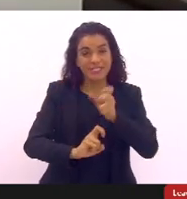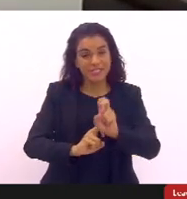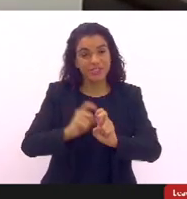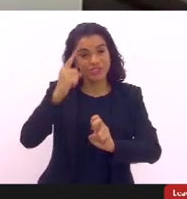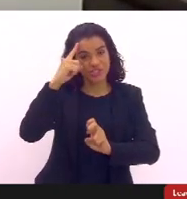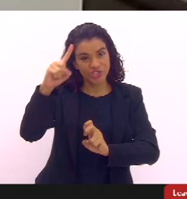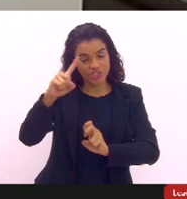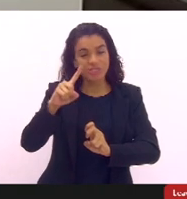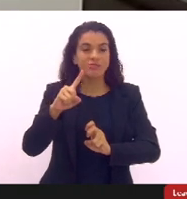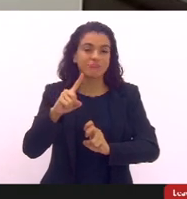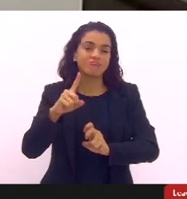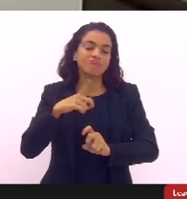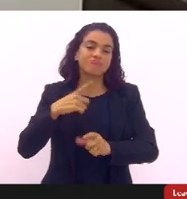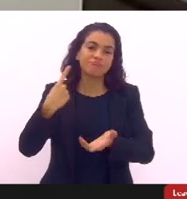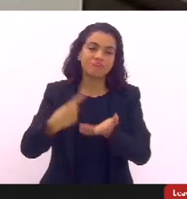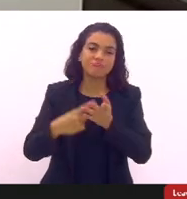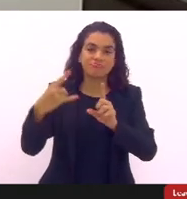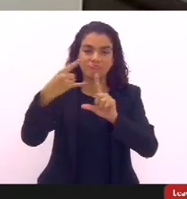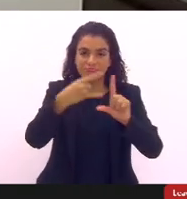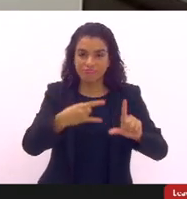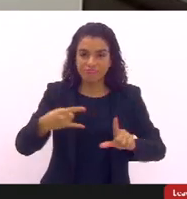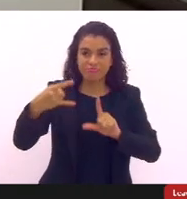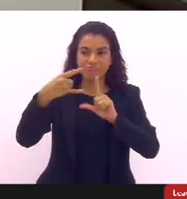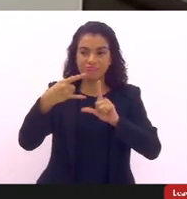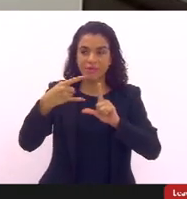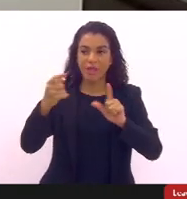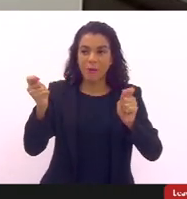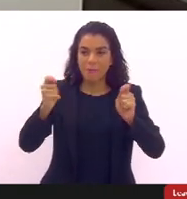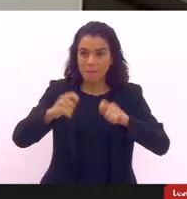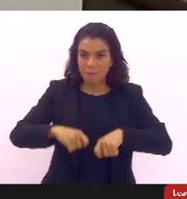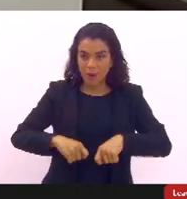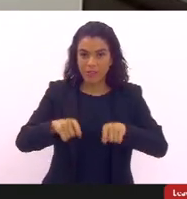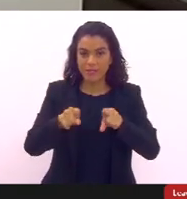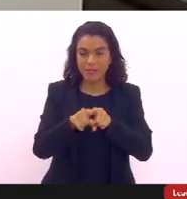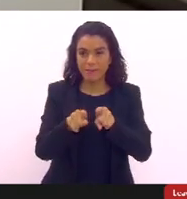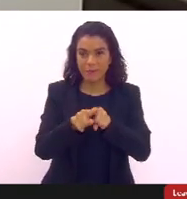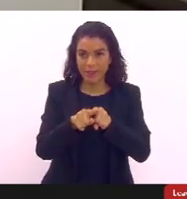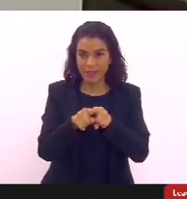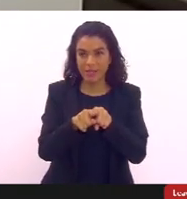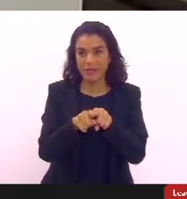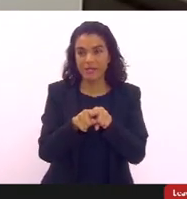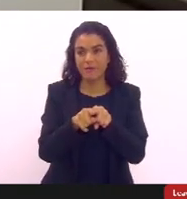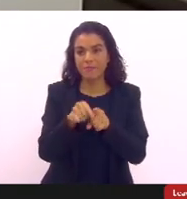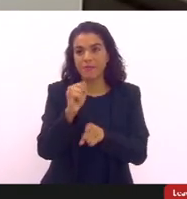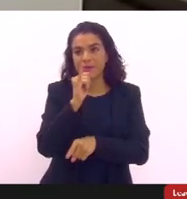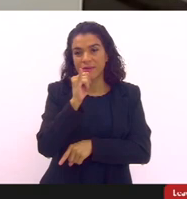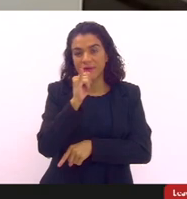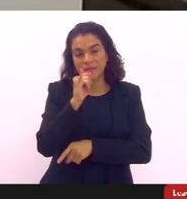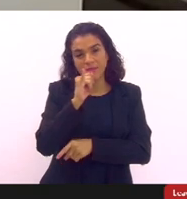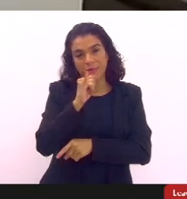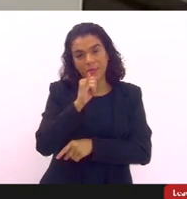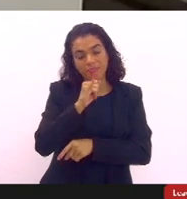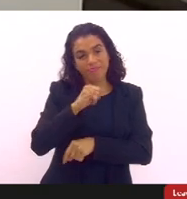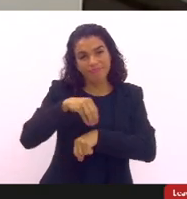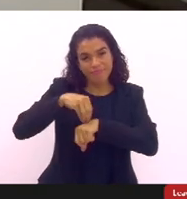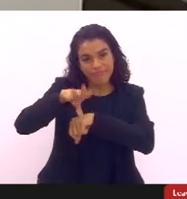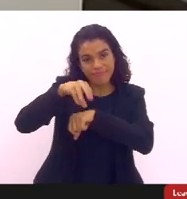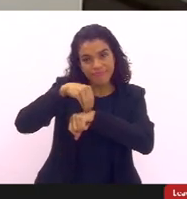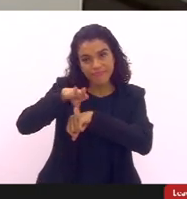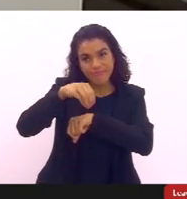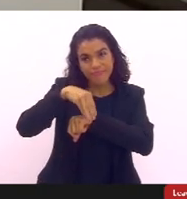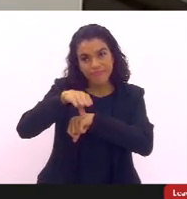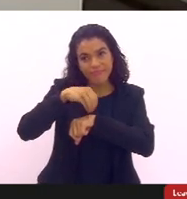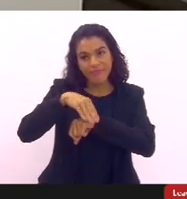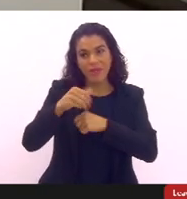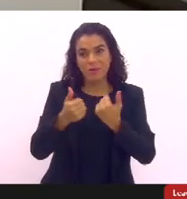dias, né? Se a gente poderia, e aí já também passando um dever de casa para o doutor, para